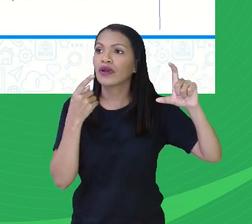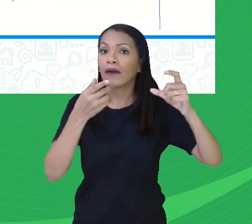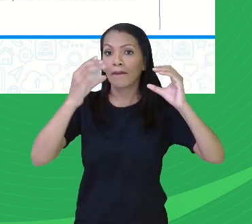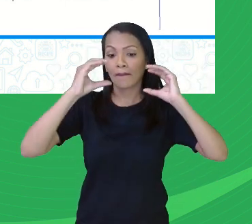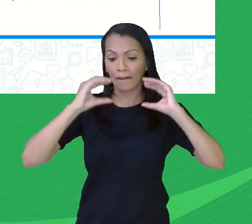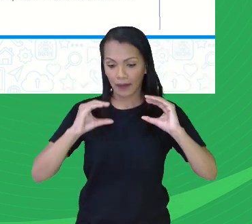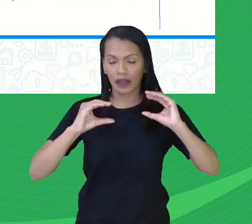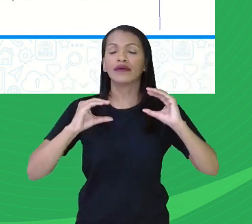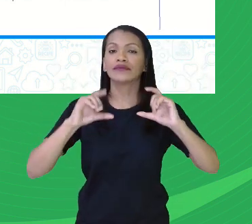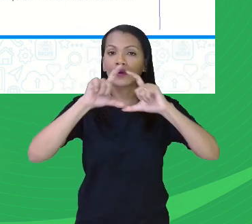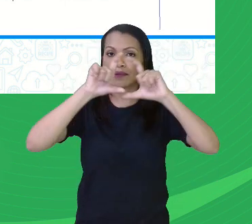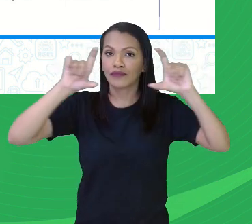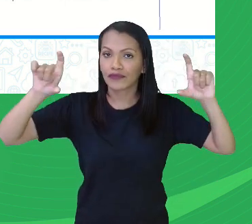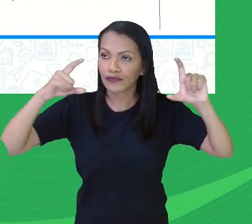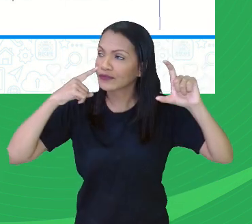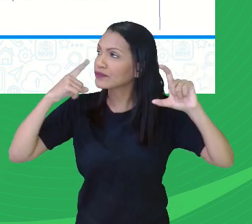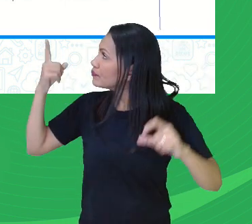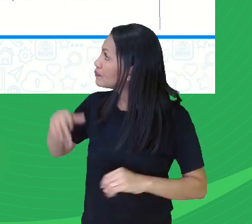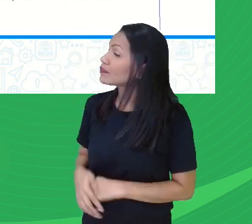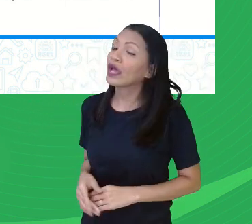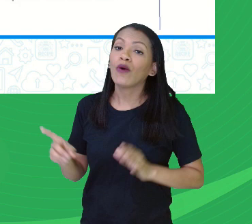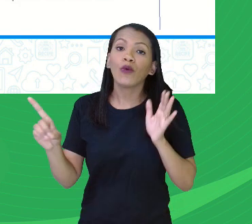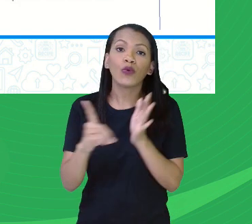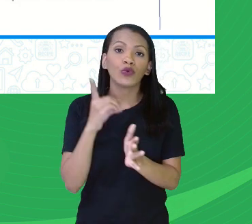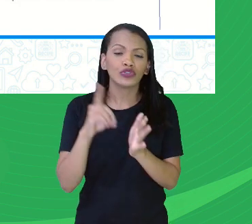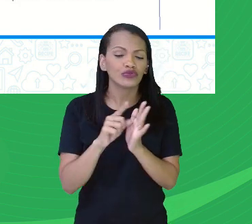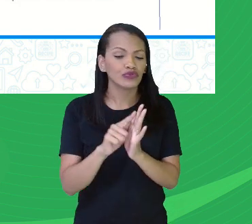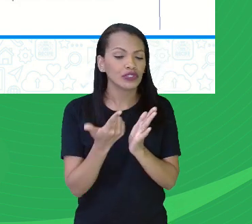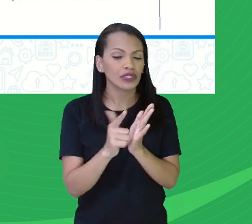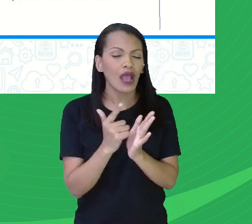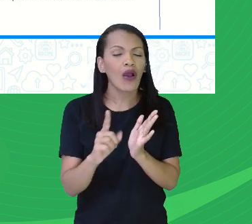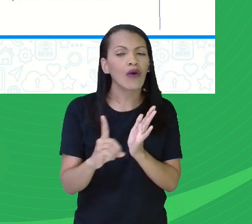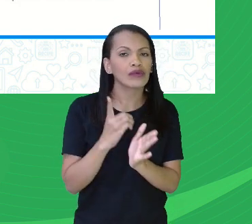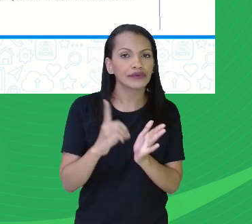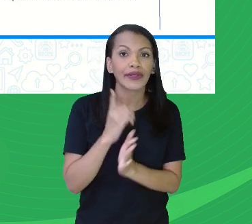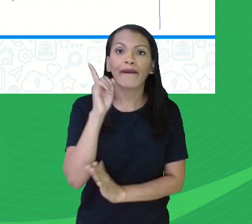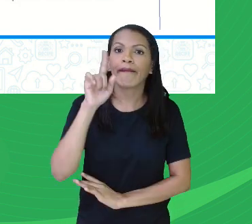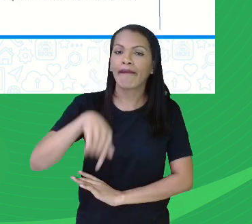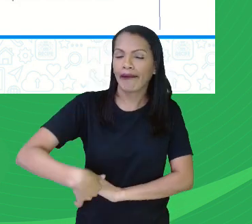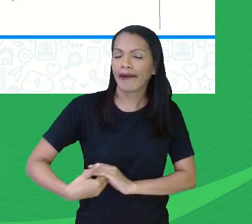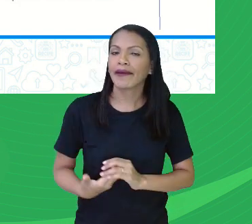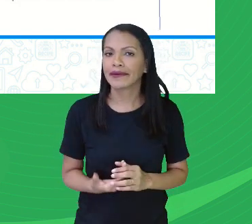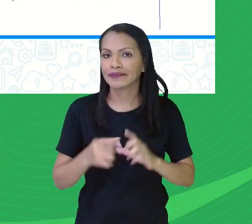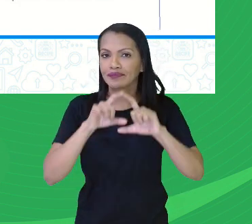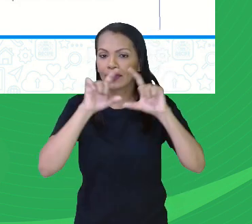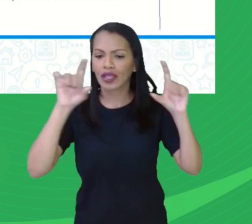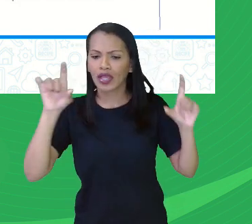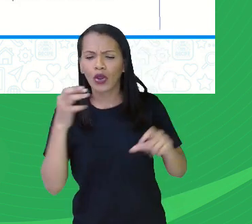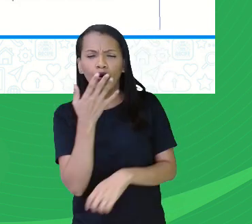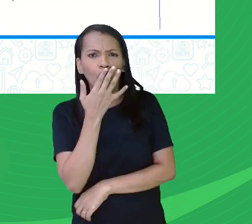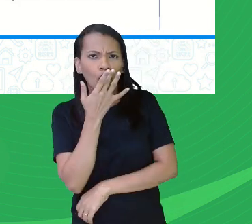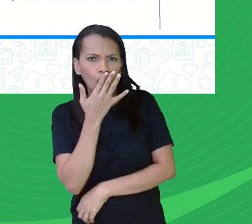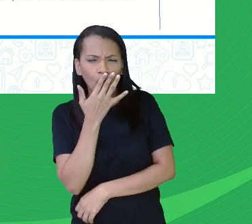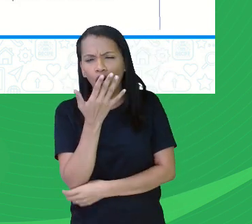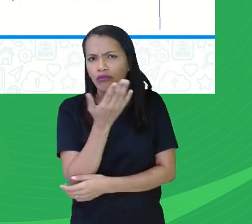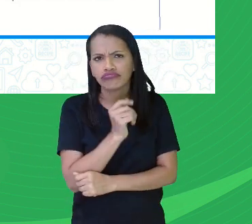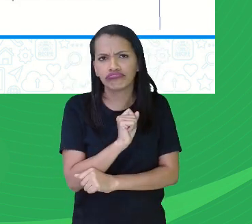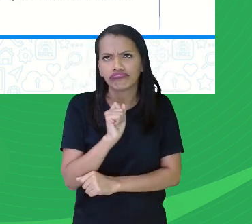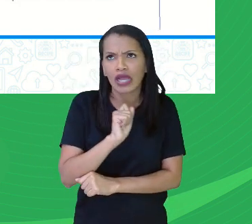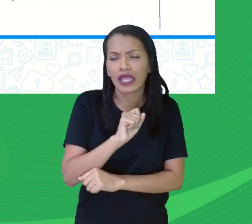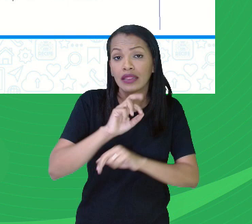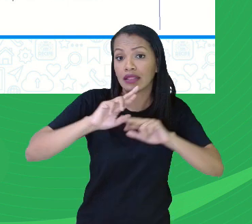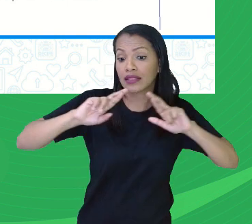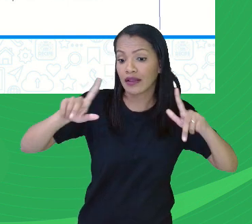jornal impresso, geralmente, tanto o manchete, né, que é o título principal, quanto o auxiliar, vem na cor preta mesmo. Já no digital, né, alguns têm